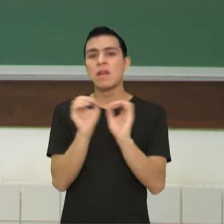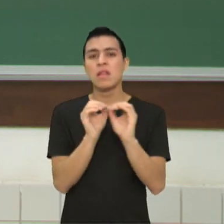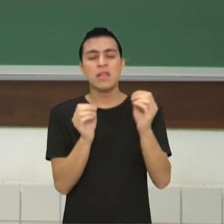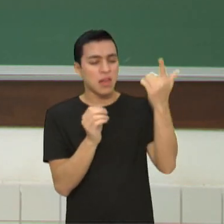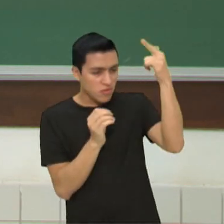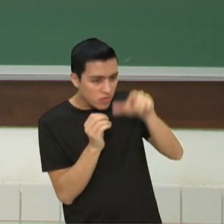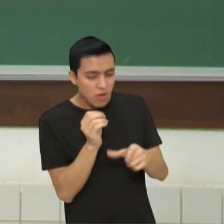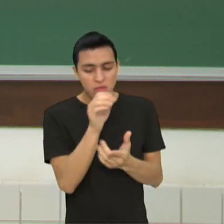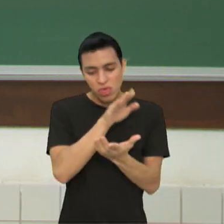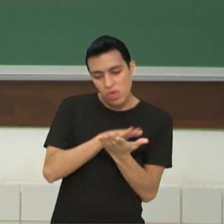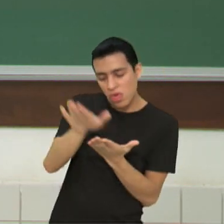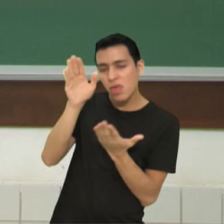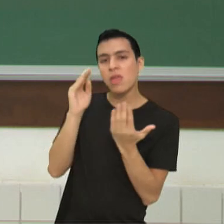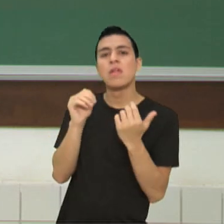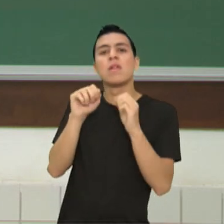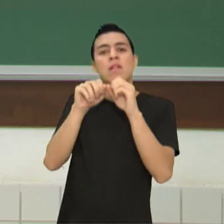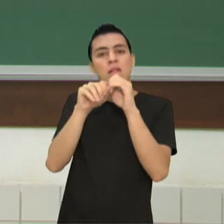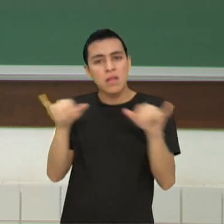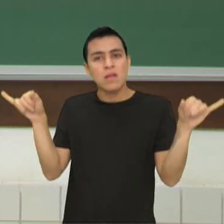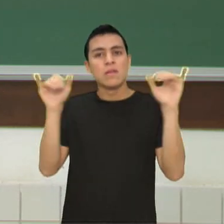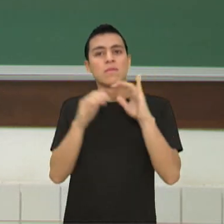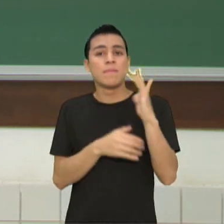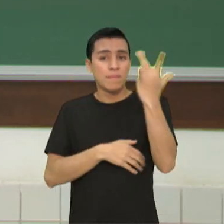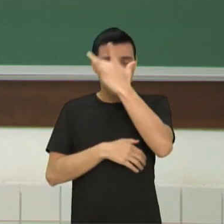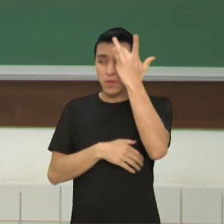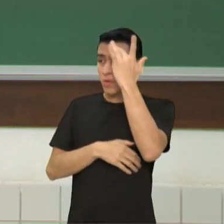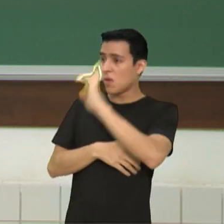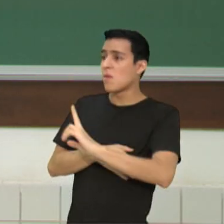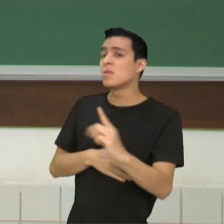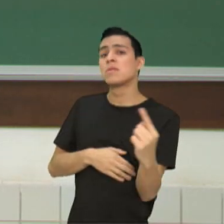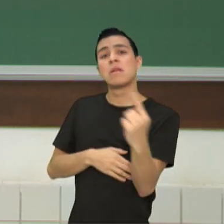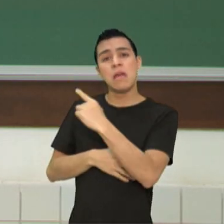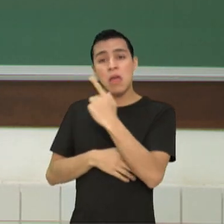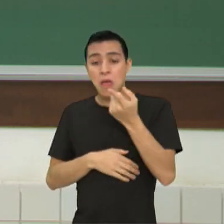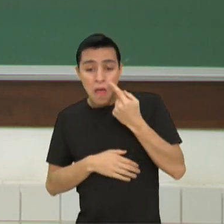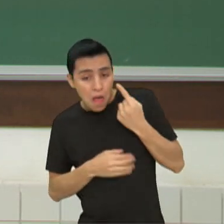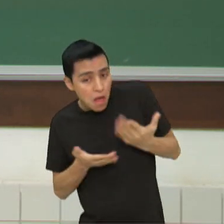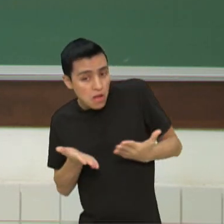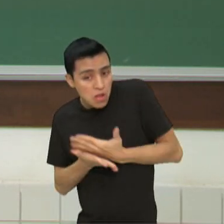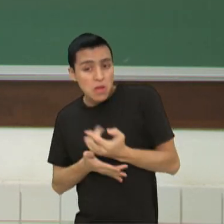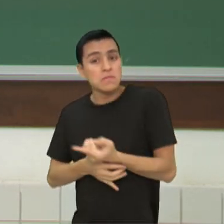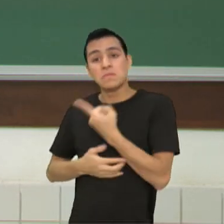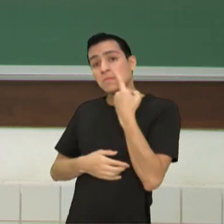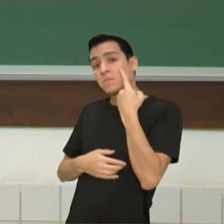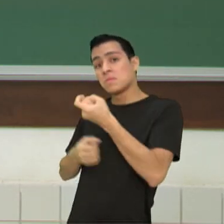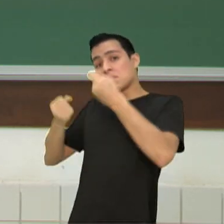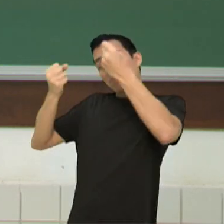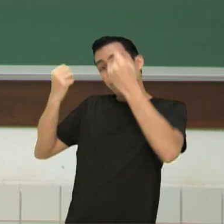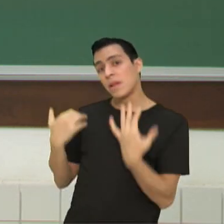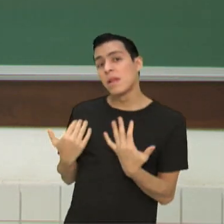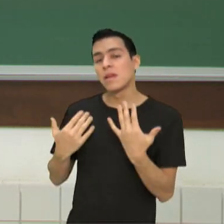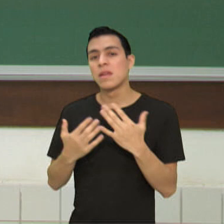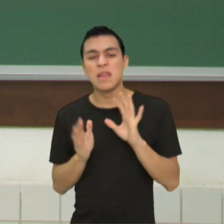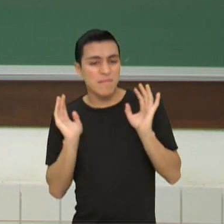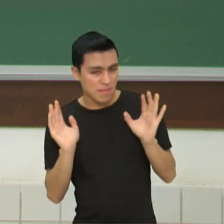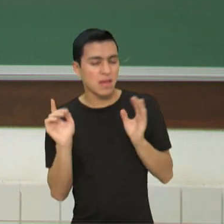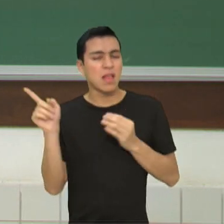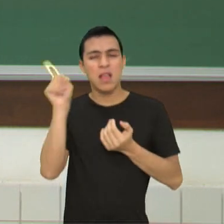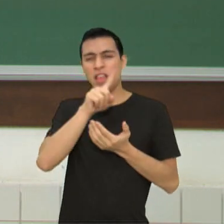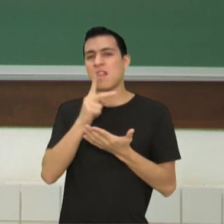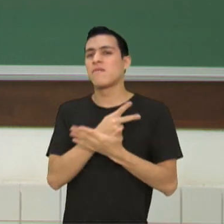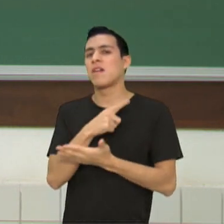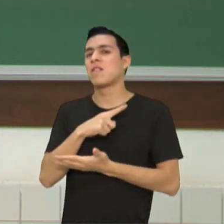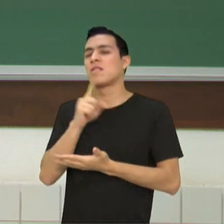acabou repetindo no próprio livro dela. E que muitas pessoas usam como referência. Olha só o livro que interessante que falei sobre isso. Mas ela comete um